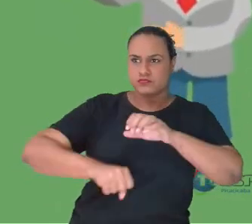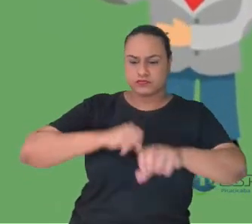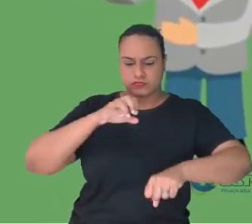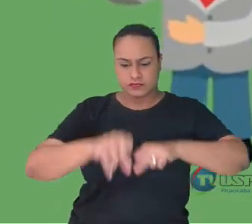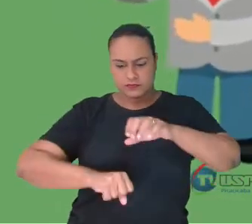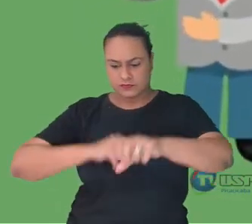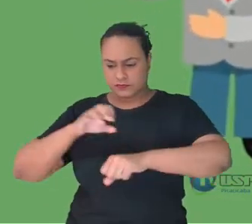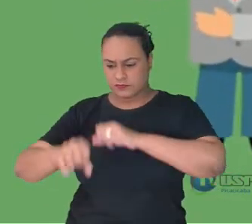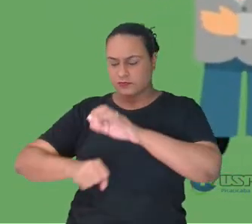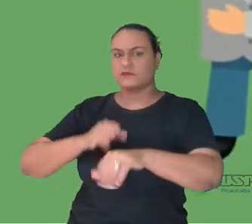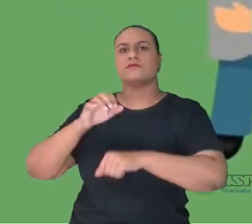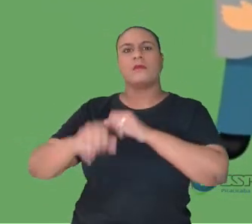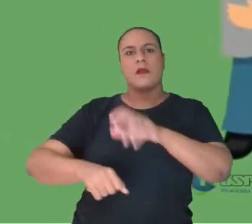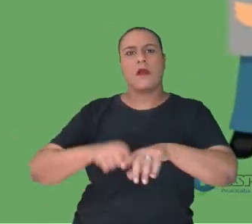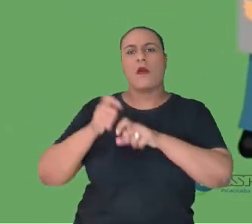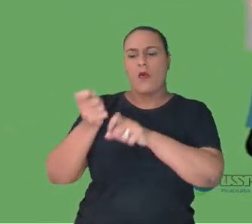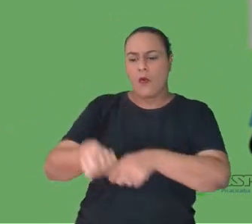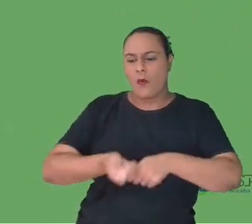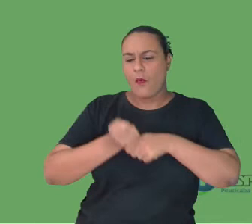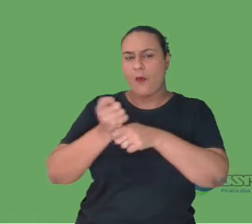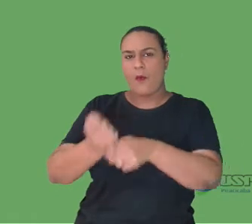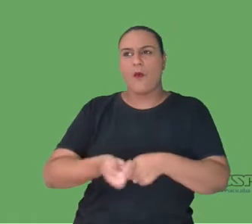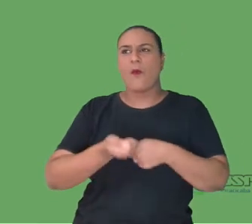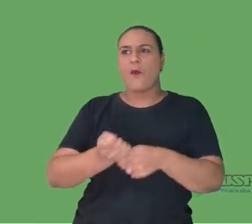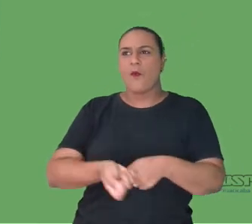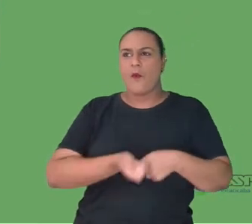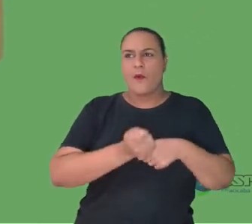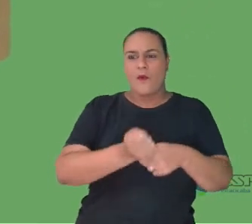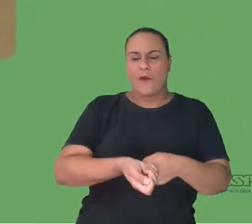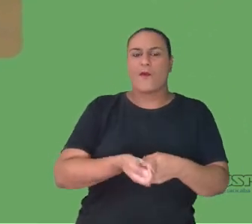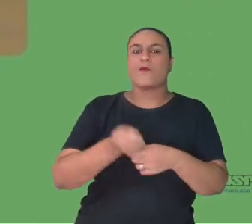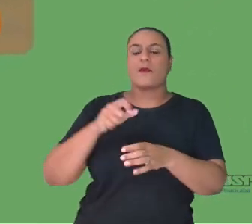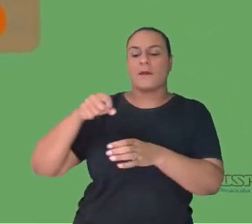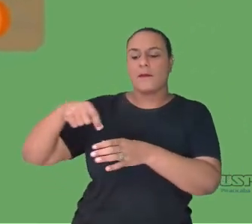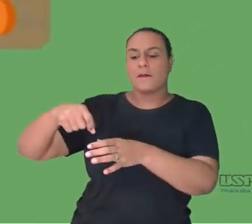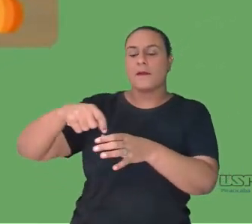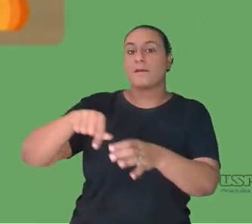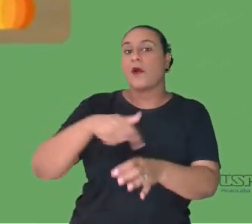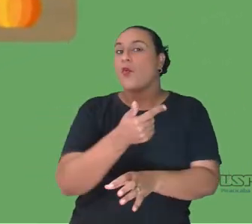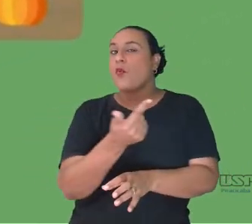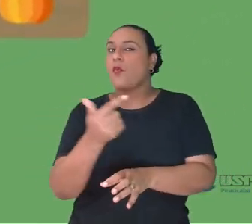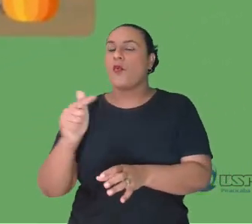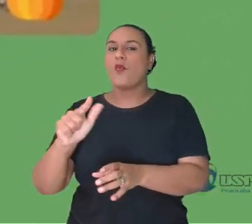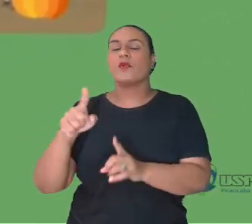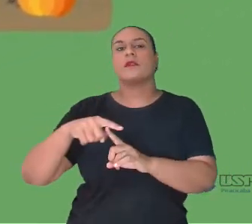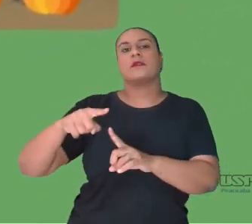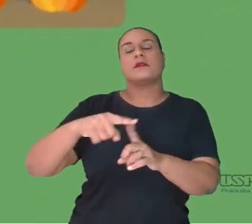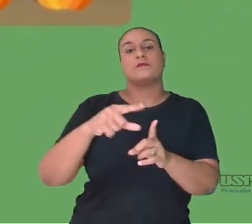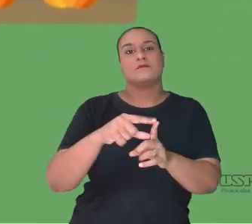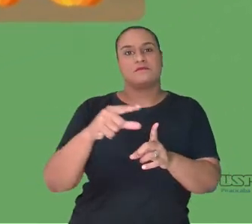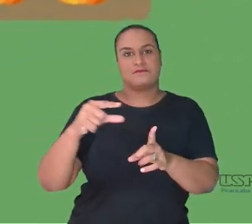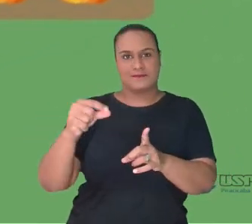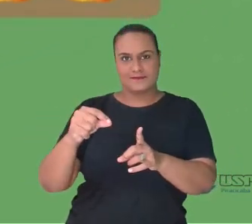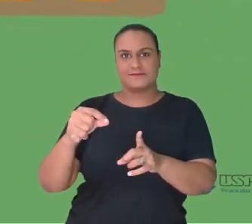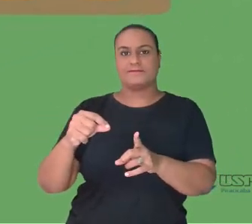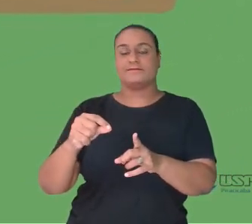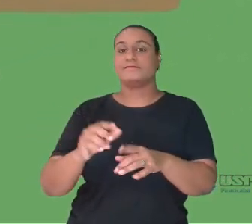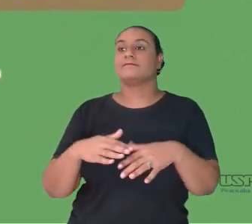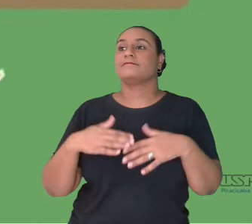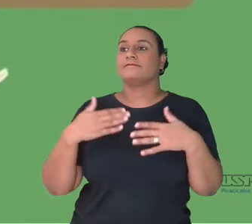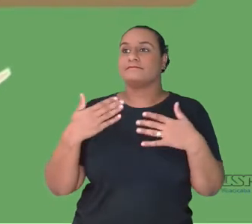colheita, adubando e plantando uma nova espécie de planta ou hortaliça, de outra família. A